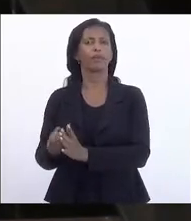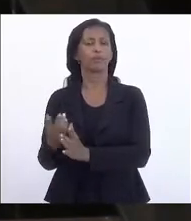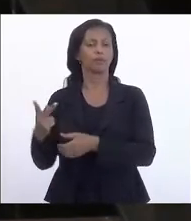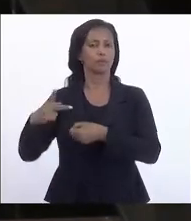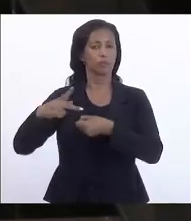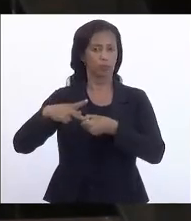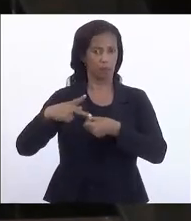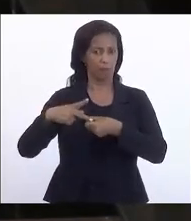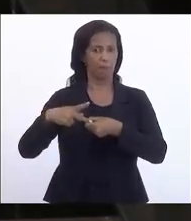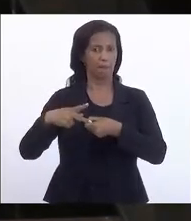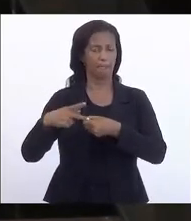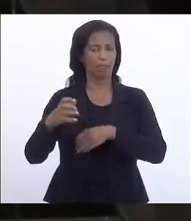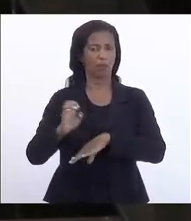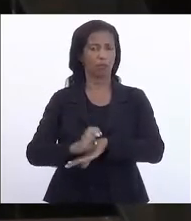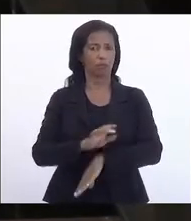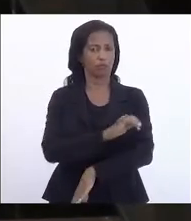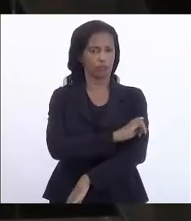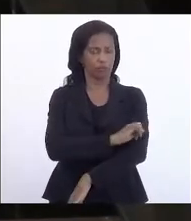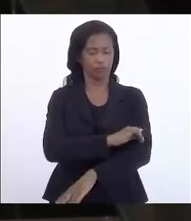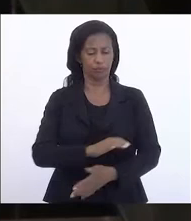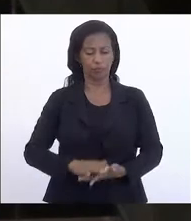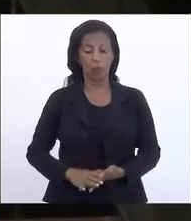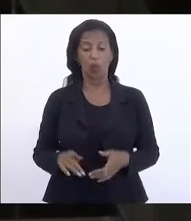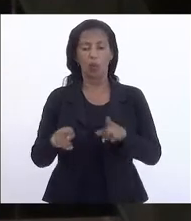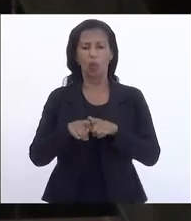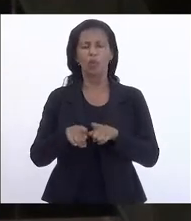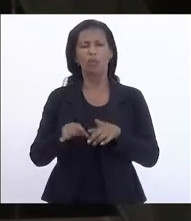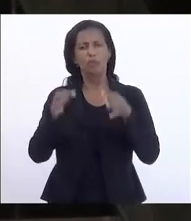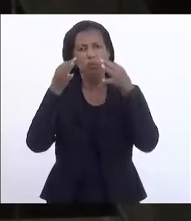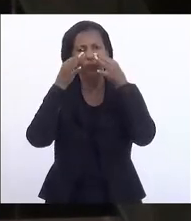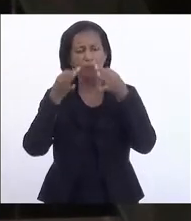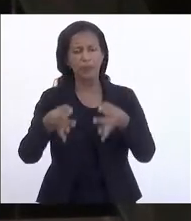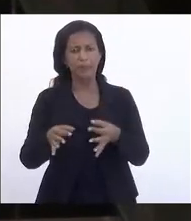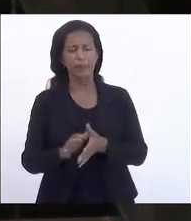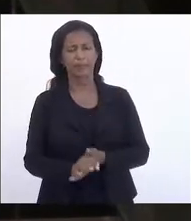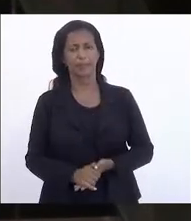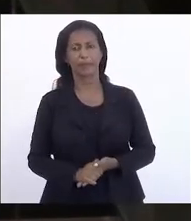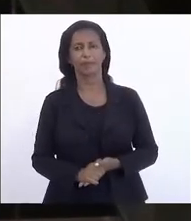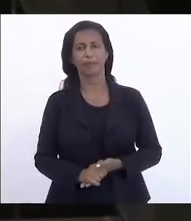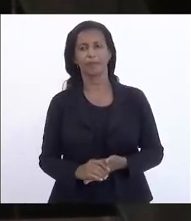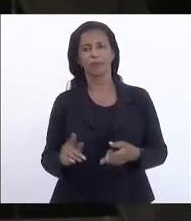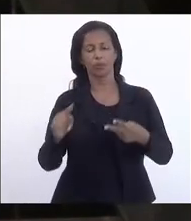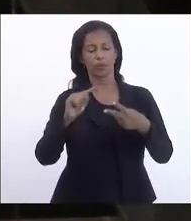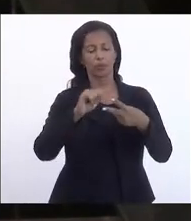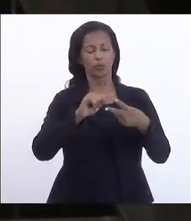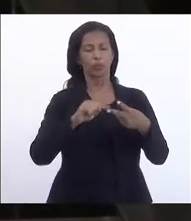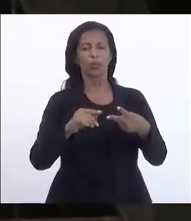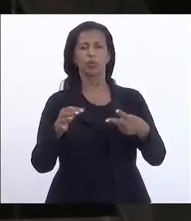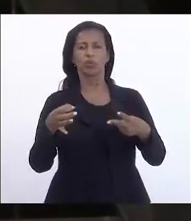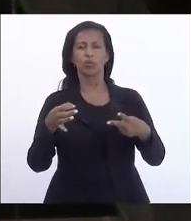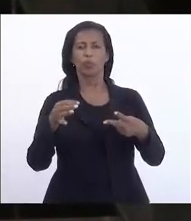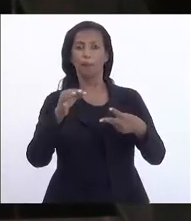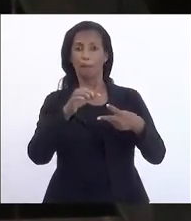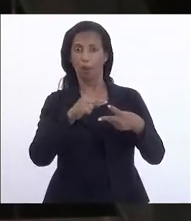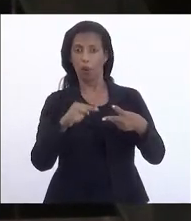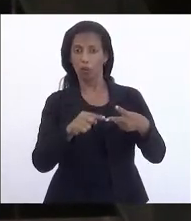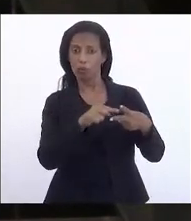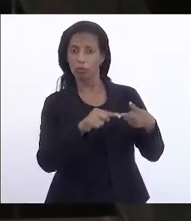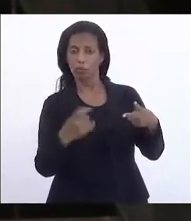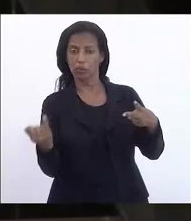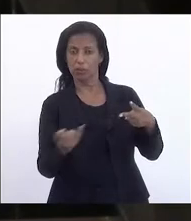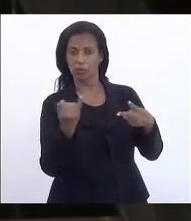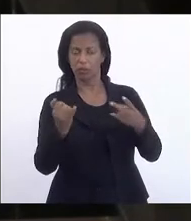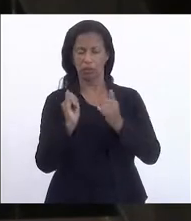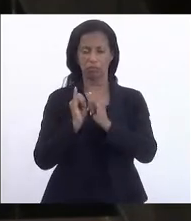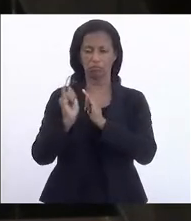petróleo no Rio de Janeiro. O que me chamou também a atenção, e são dois últimos pontos que eu quero aqui ressaltar, esse